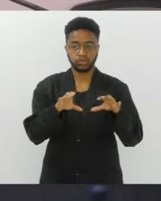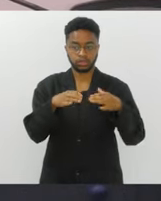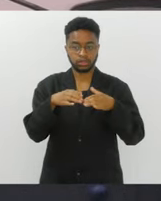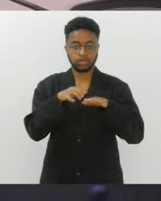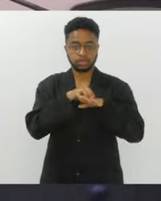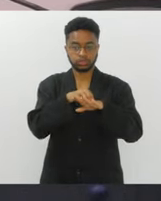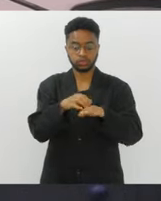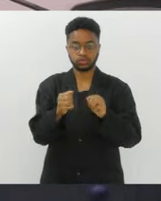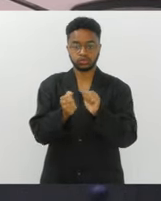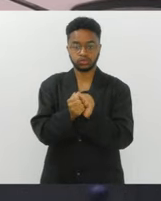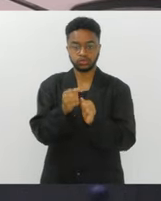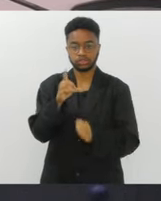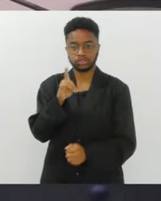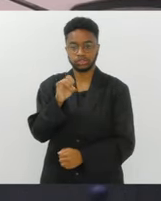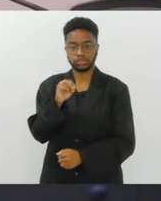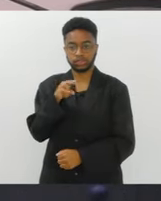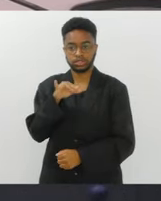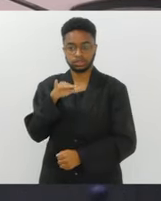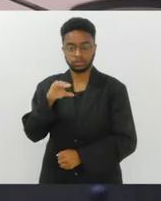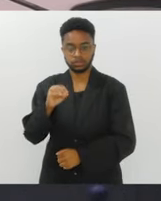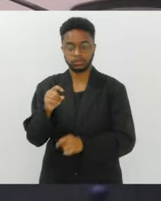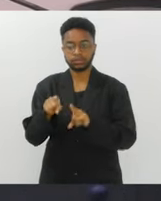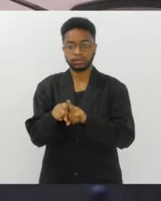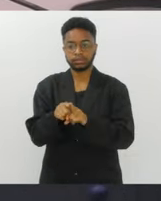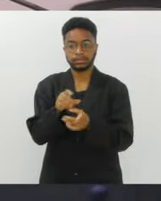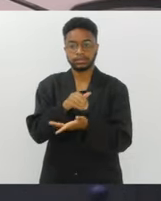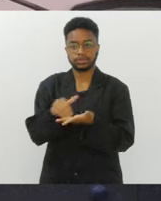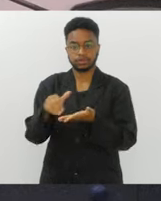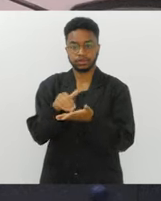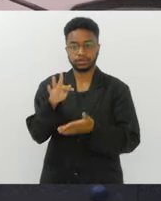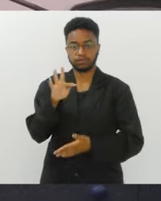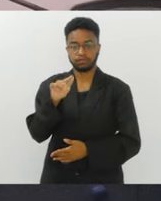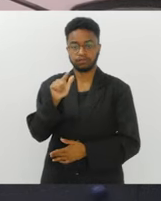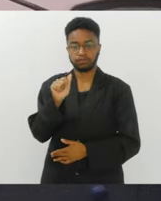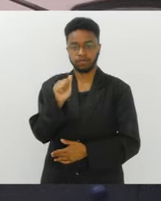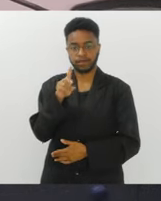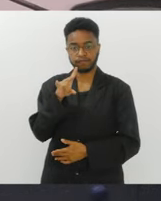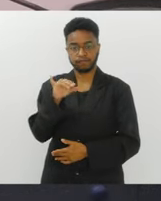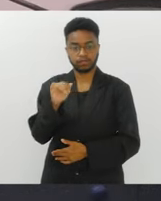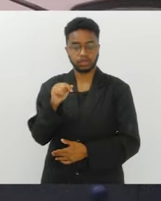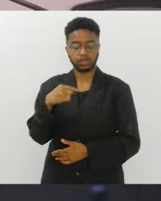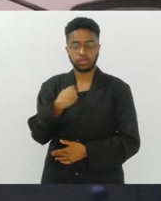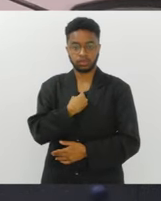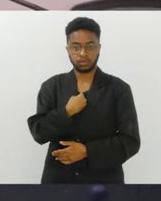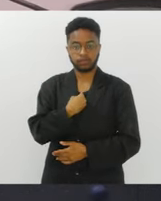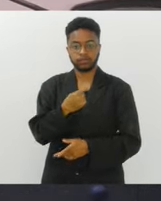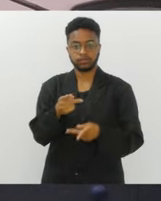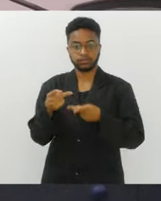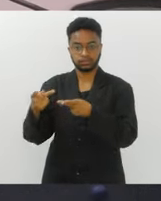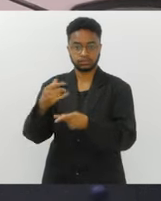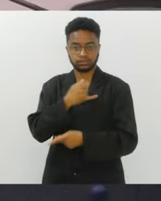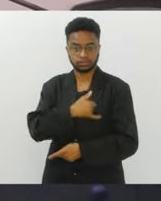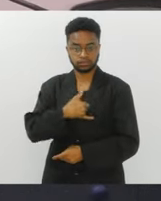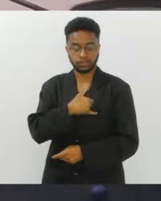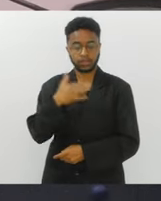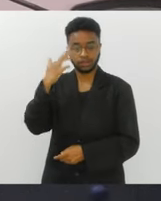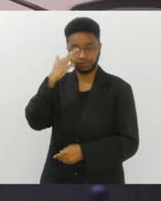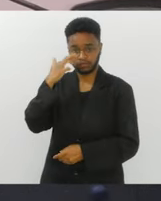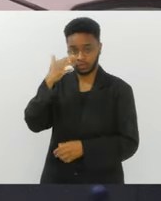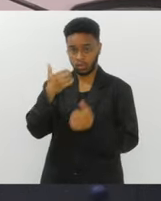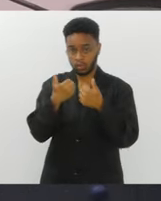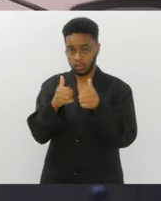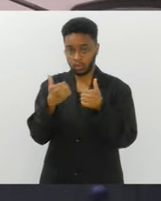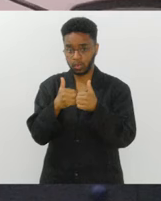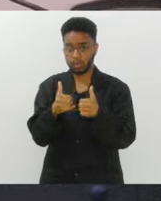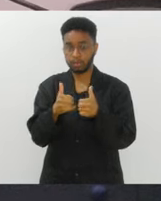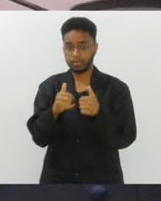Dionísio Lins, a nossa secretária da Comissão, Flavinha, foram para São João de Meriti fiscalizar os ônibus